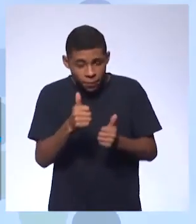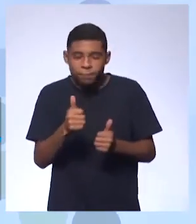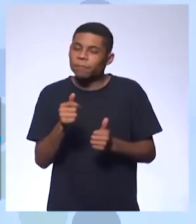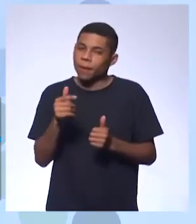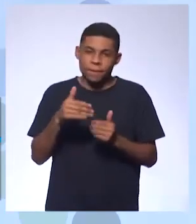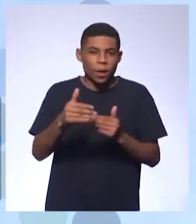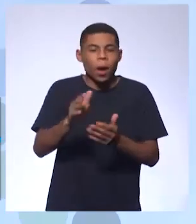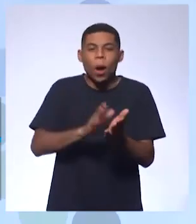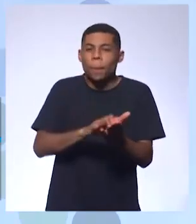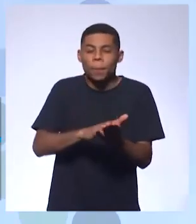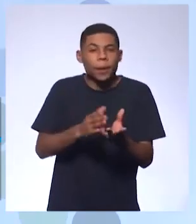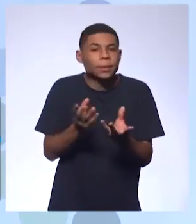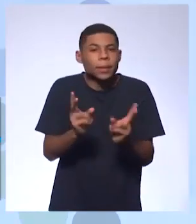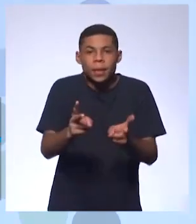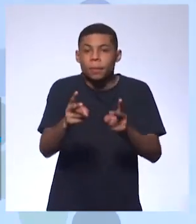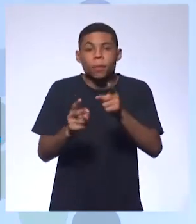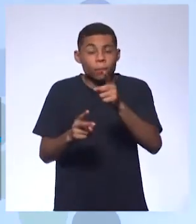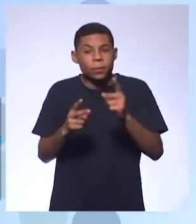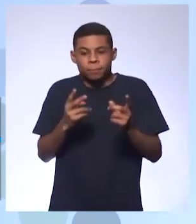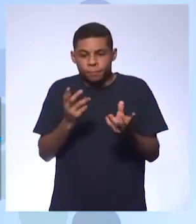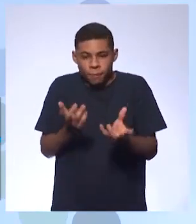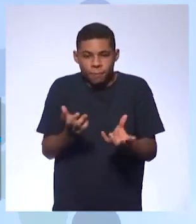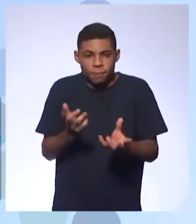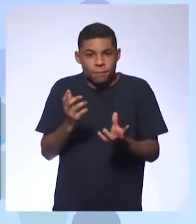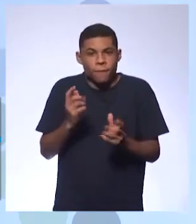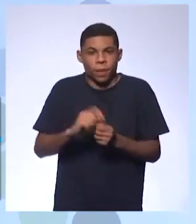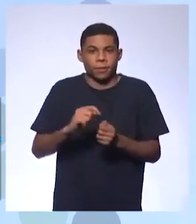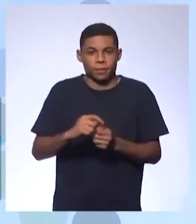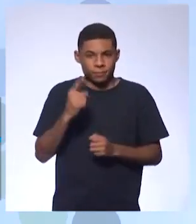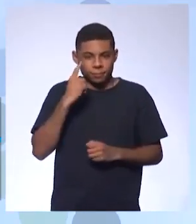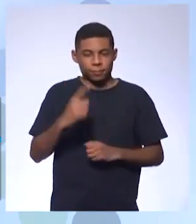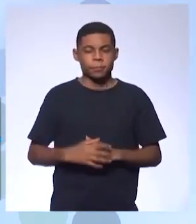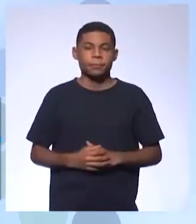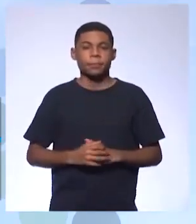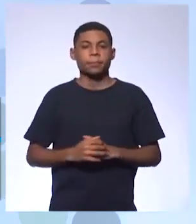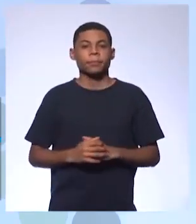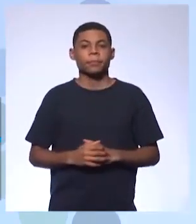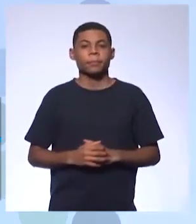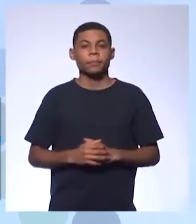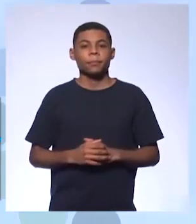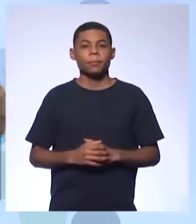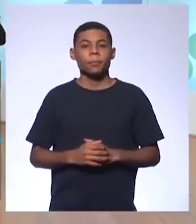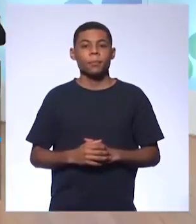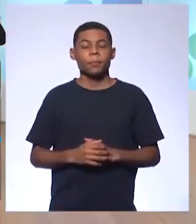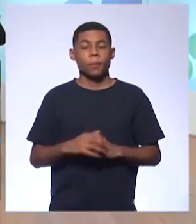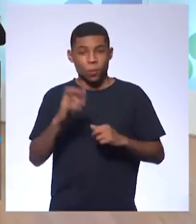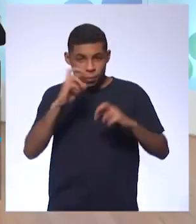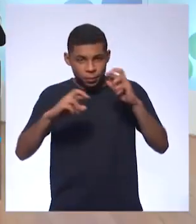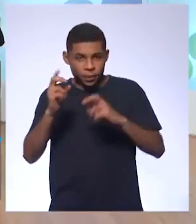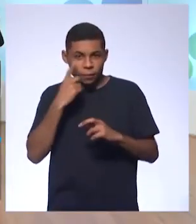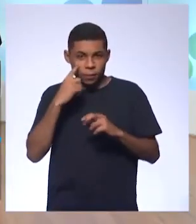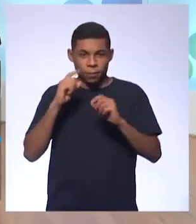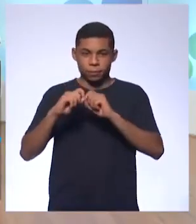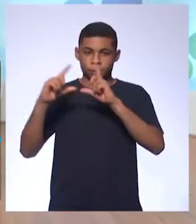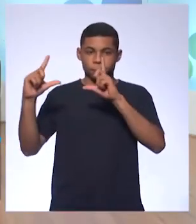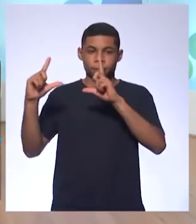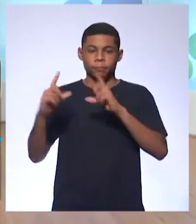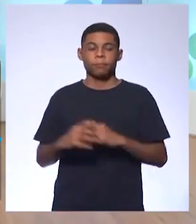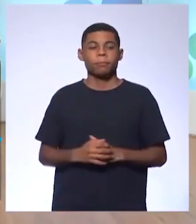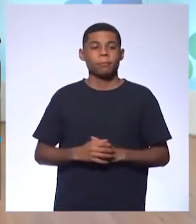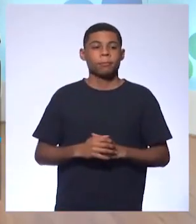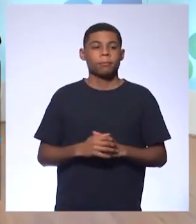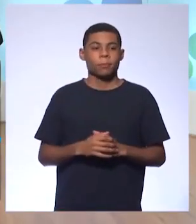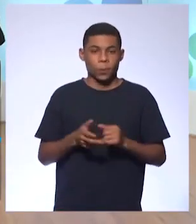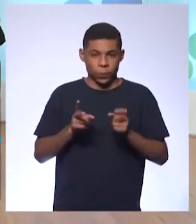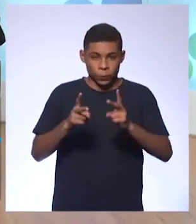te cobrar aquilo que você se propôs a fazer. Então, essa é a nossa retomada. Observem aí na tela, então, a